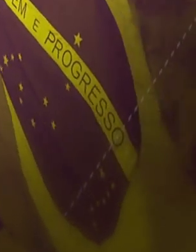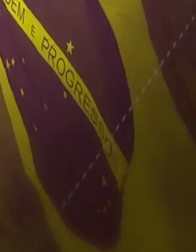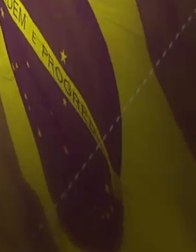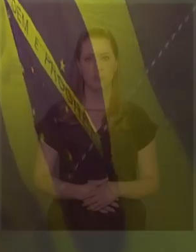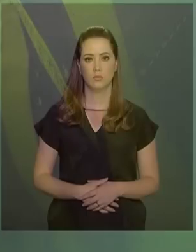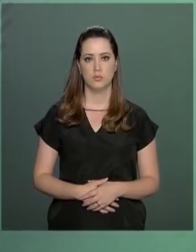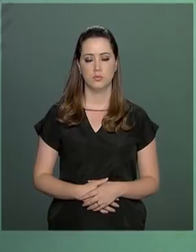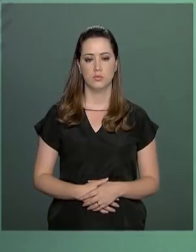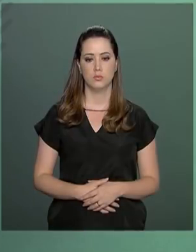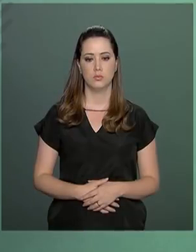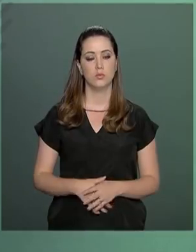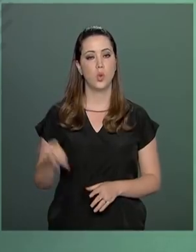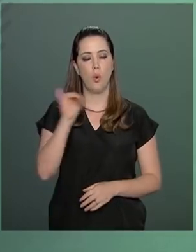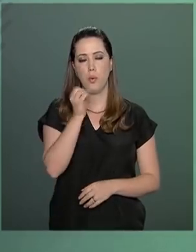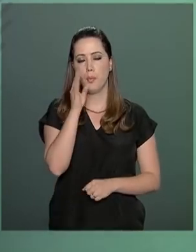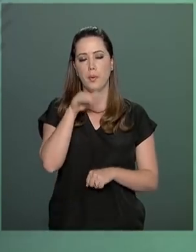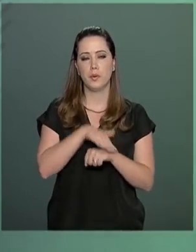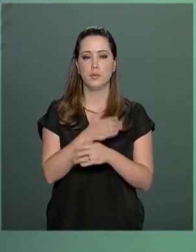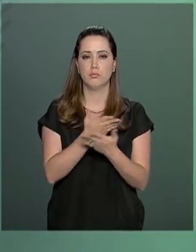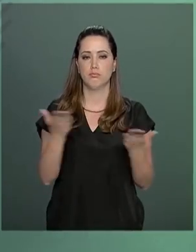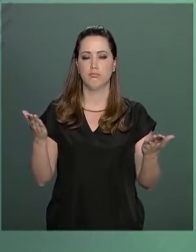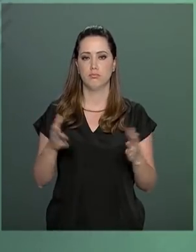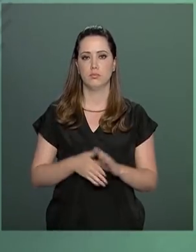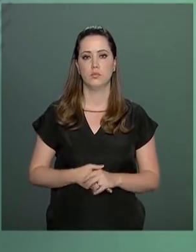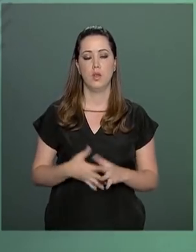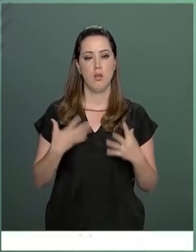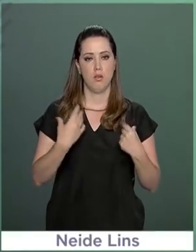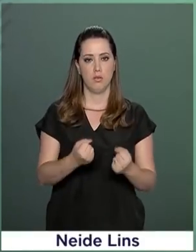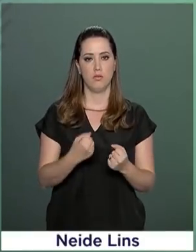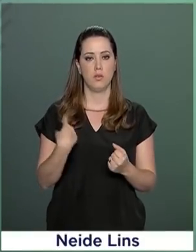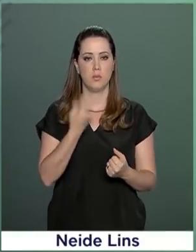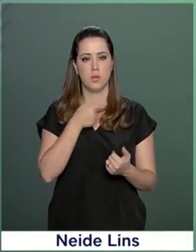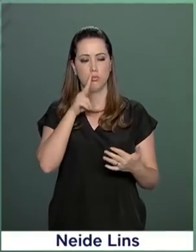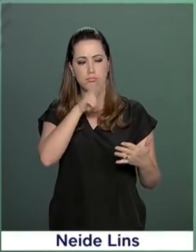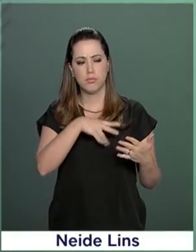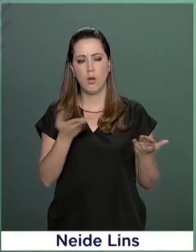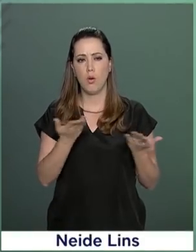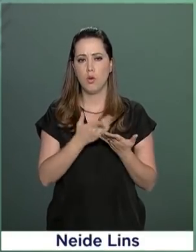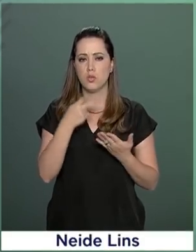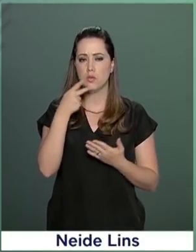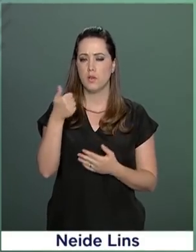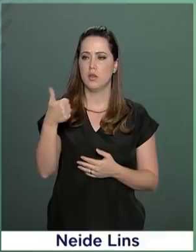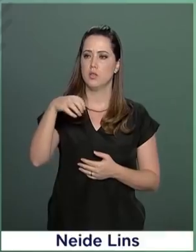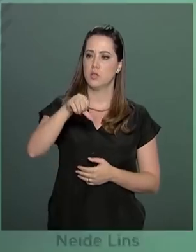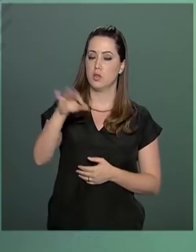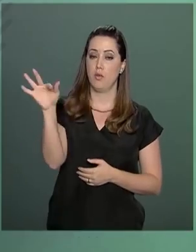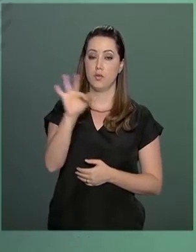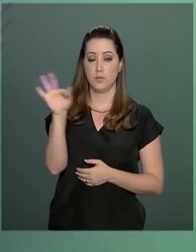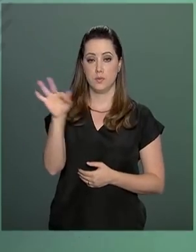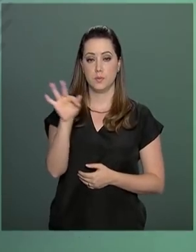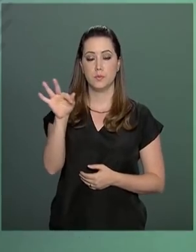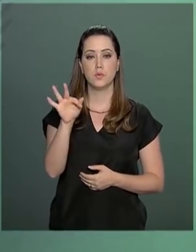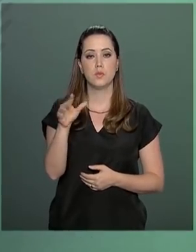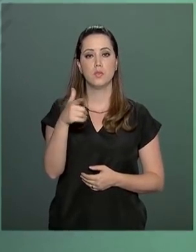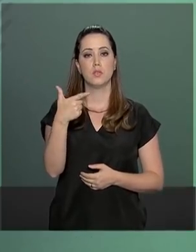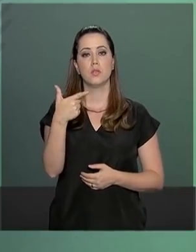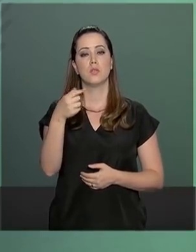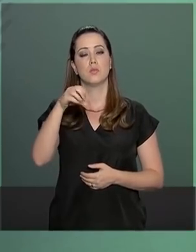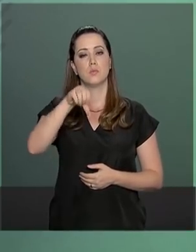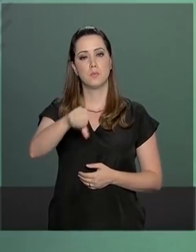pessoal vamos ao nosso briefing de hoje 19 de fevereiro e